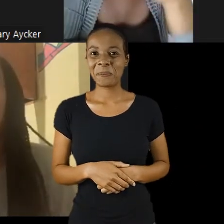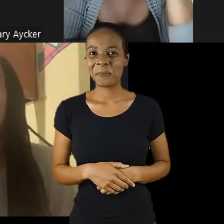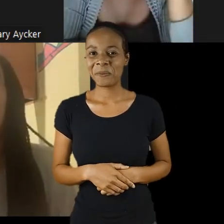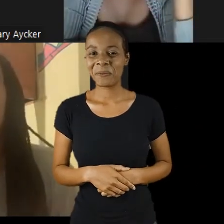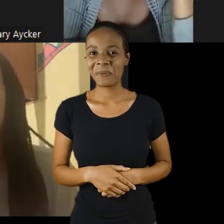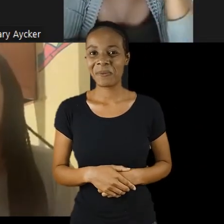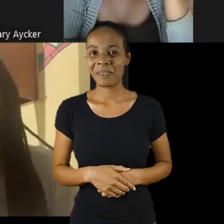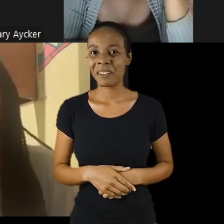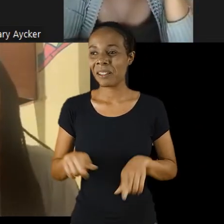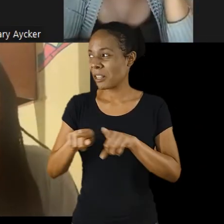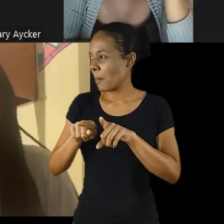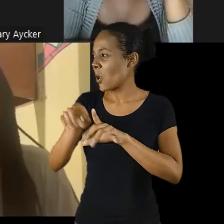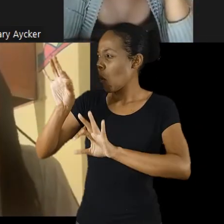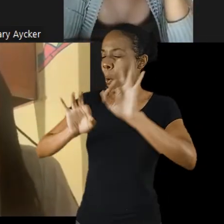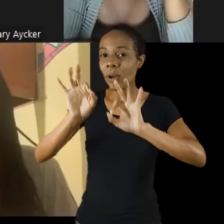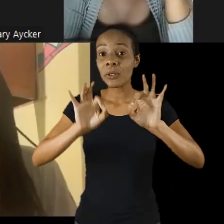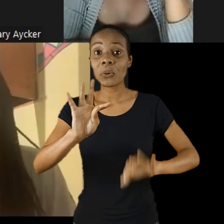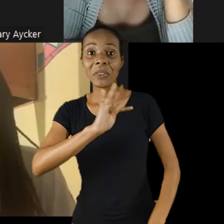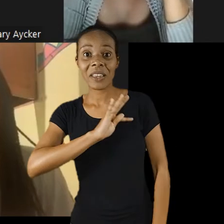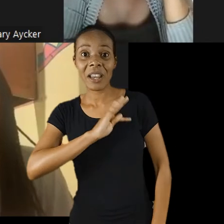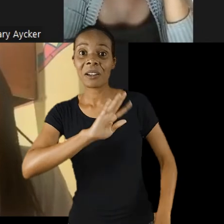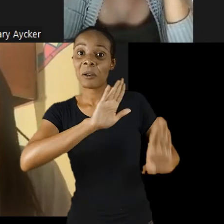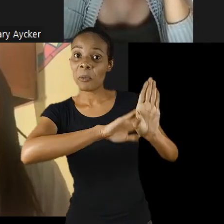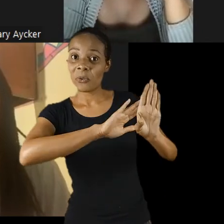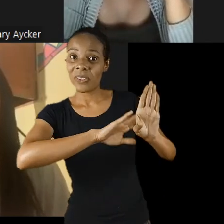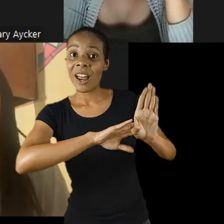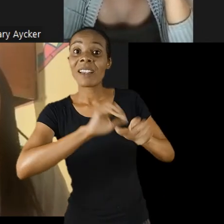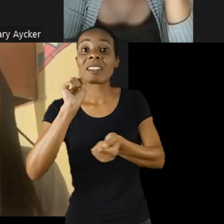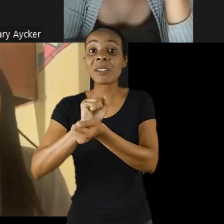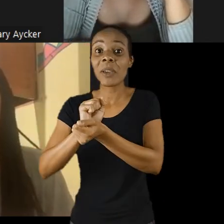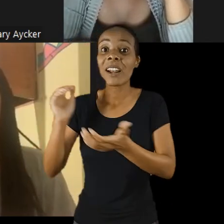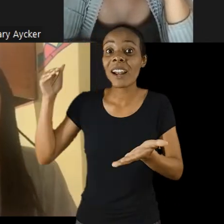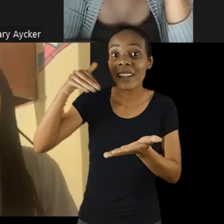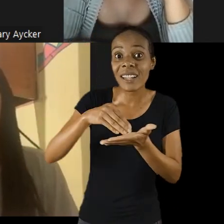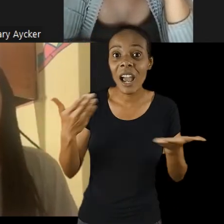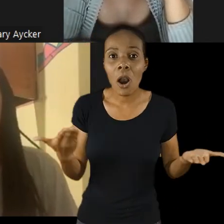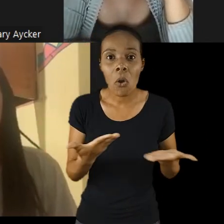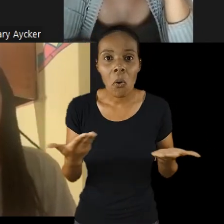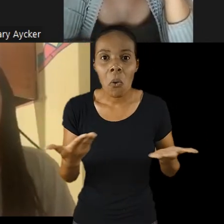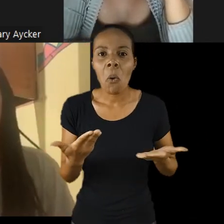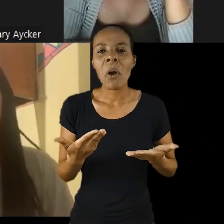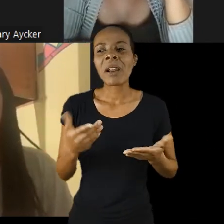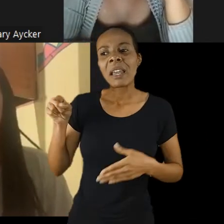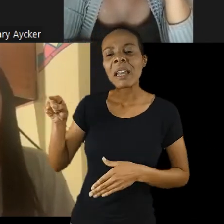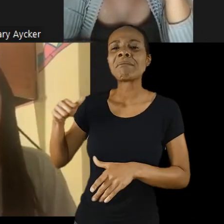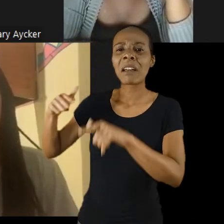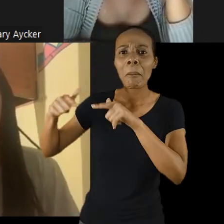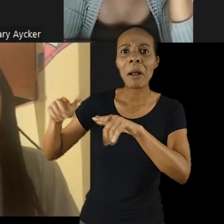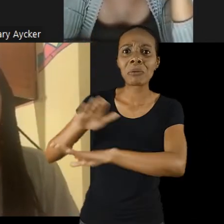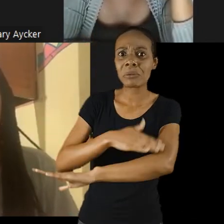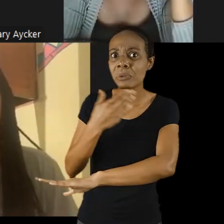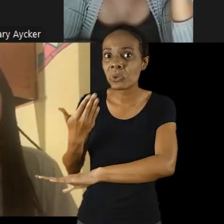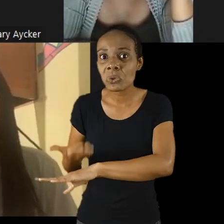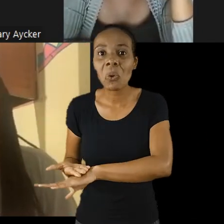a luz aqui para mim, fez o babado, tá aqui me esperando até agora, depois de sair do trampo, cansado, com fome. É esse